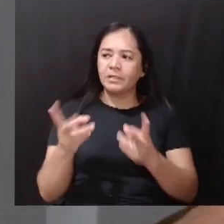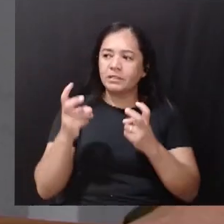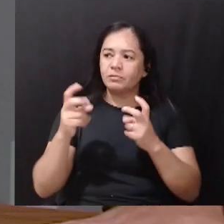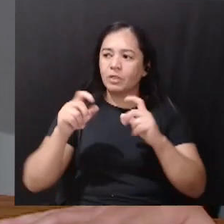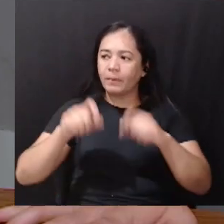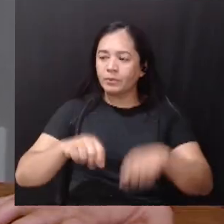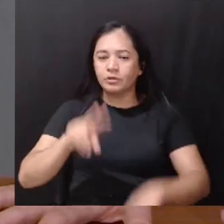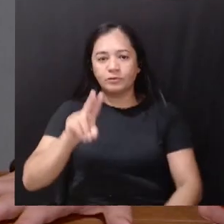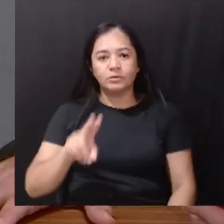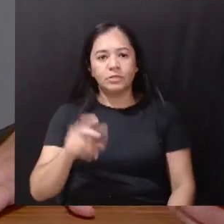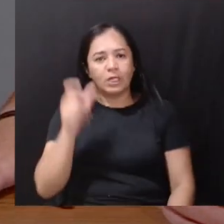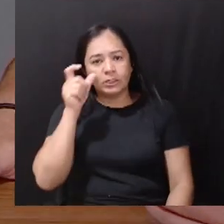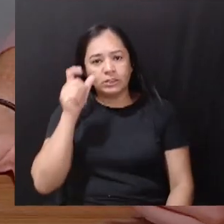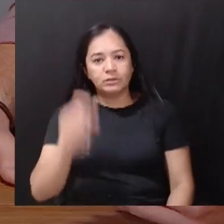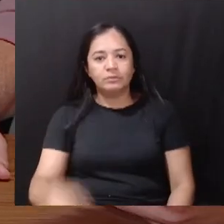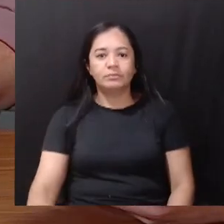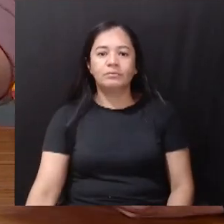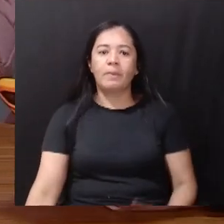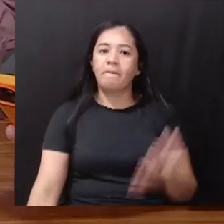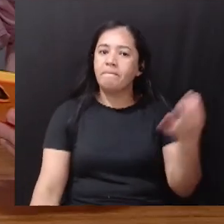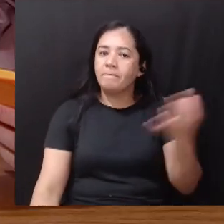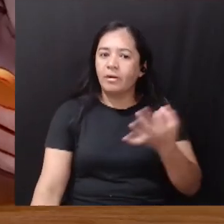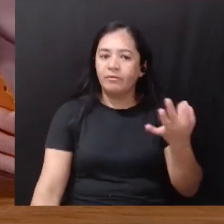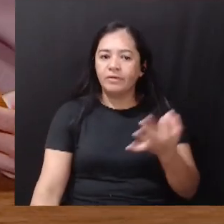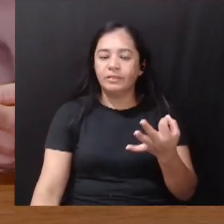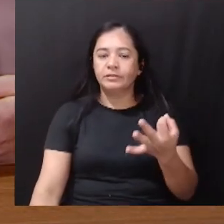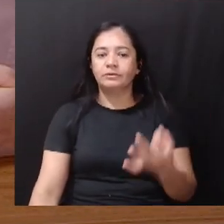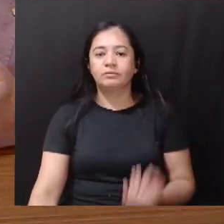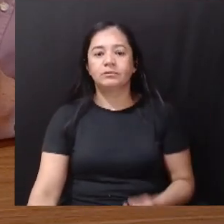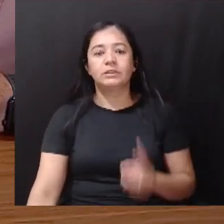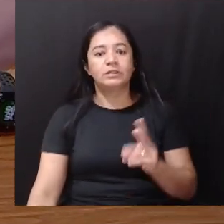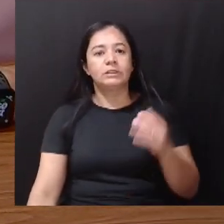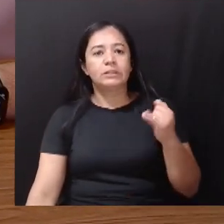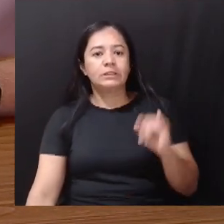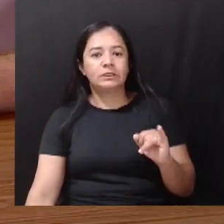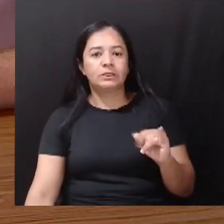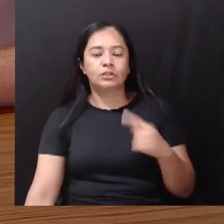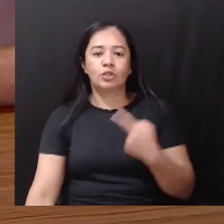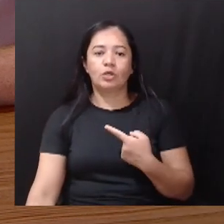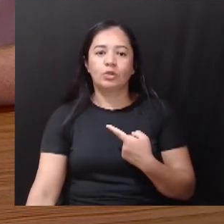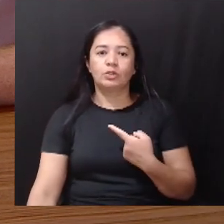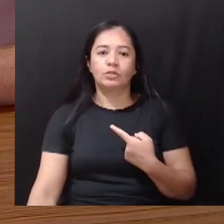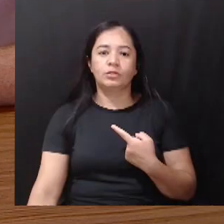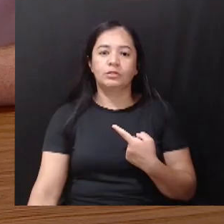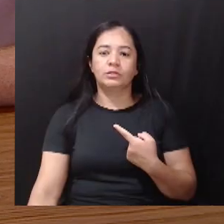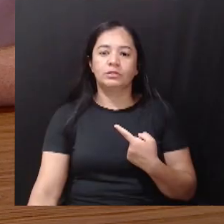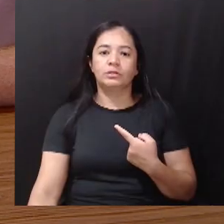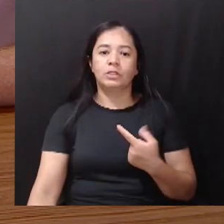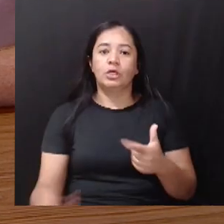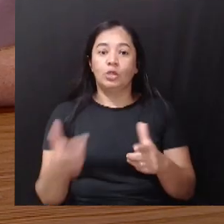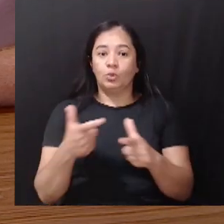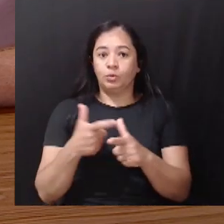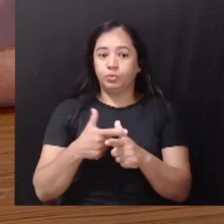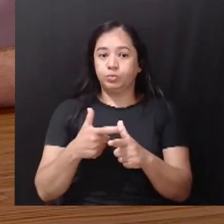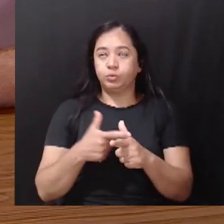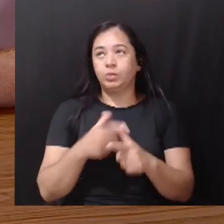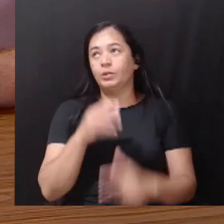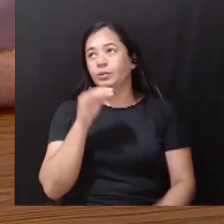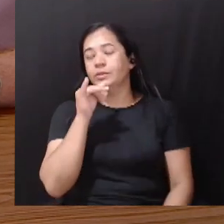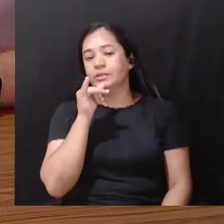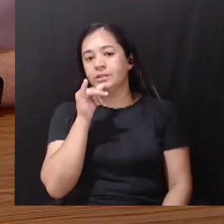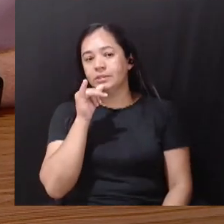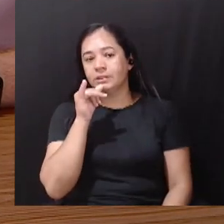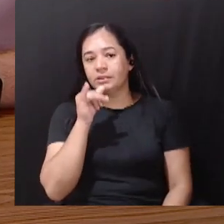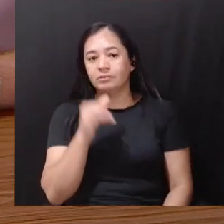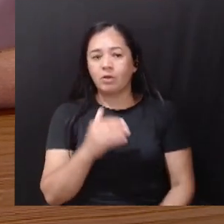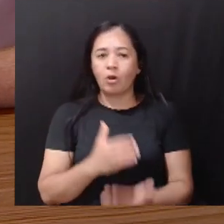é interessante? Perfeito. Então, sempre quando a gente acaba carregando dívidas, né? Então, vamos pegar aqui o exemplo. Comecei